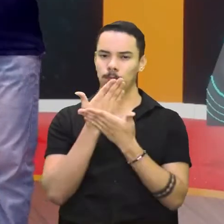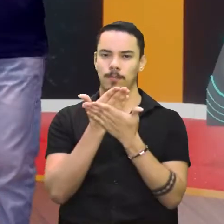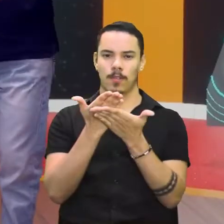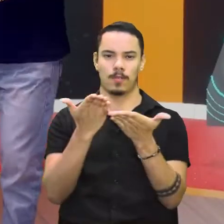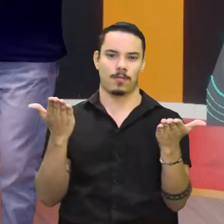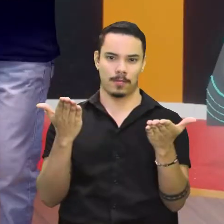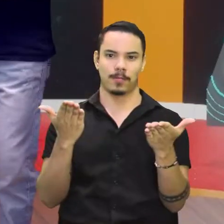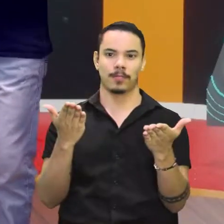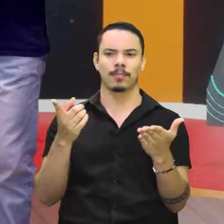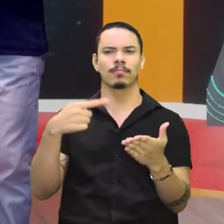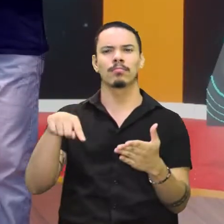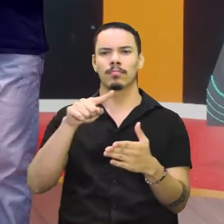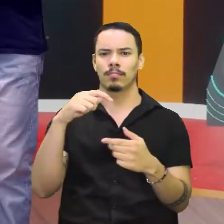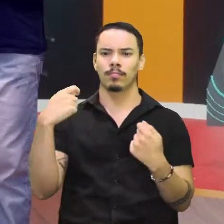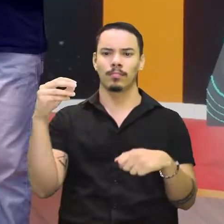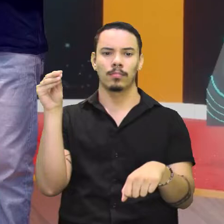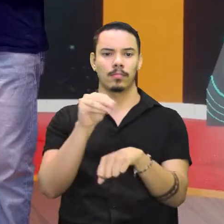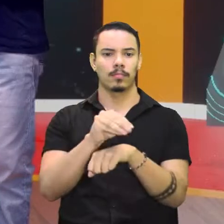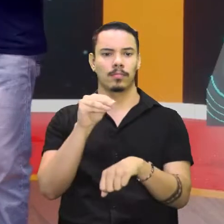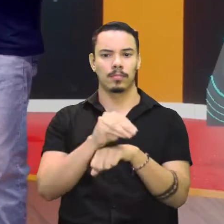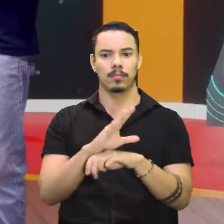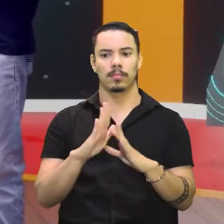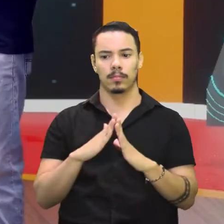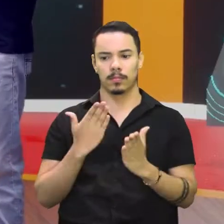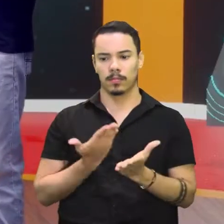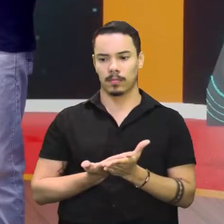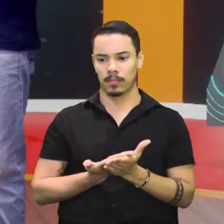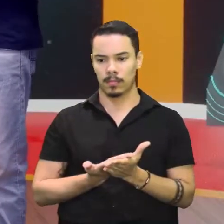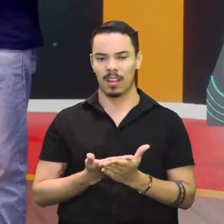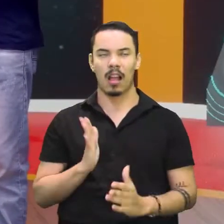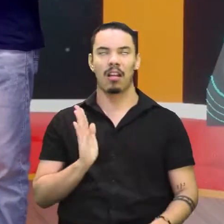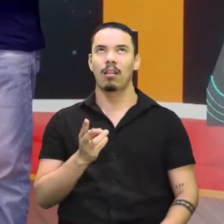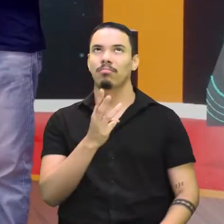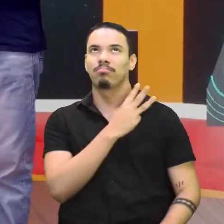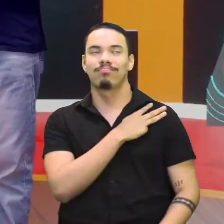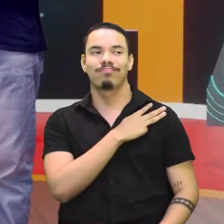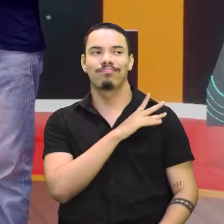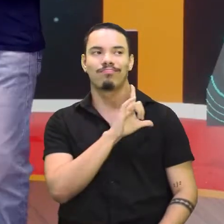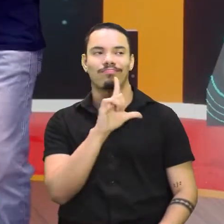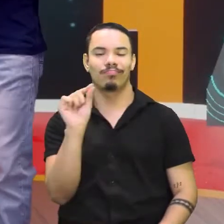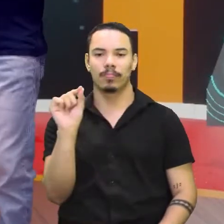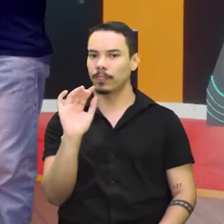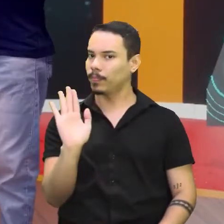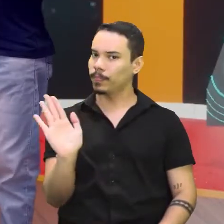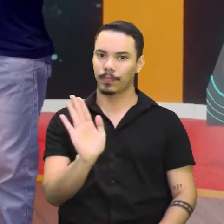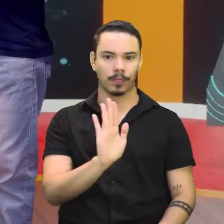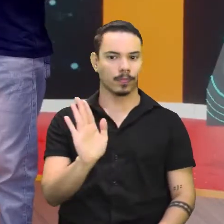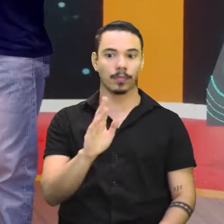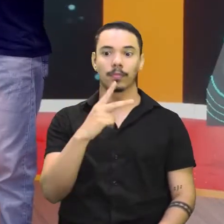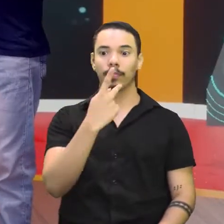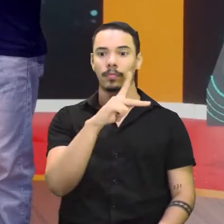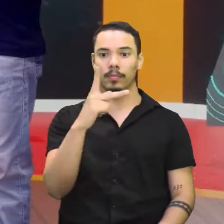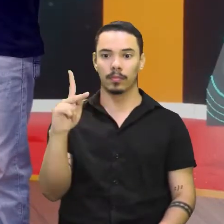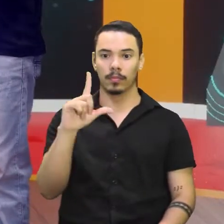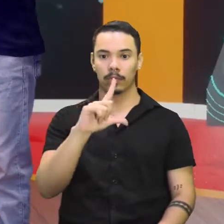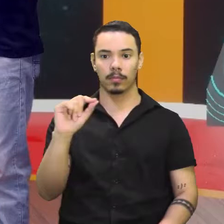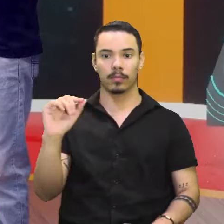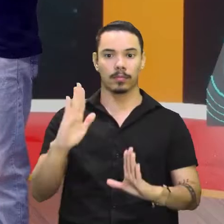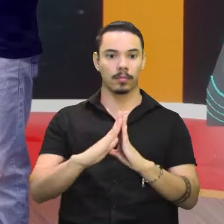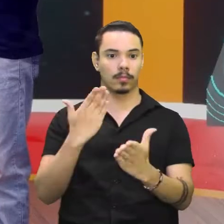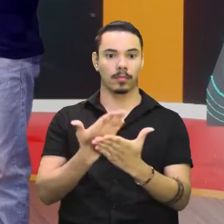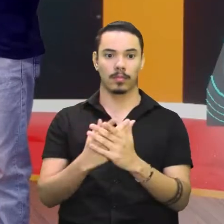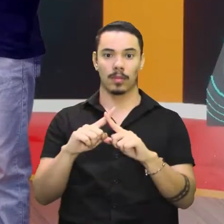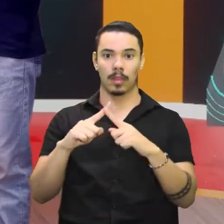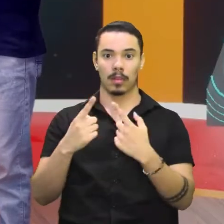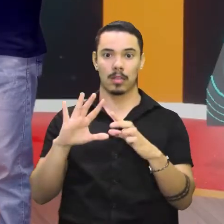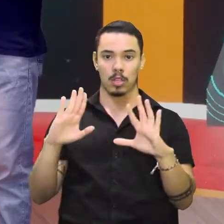que zelem pela escola de vocês. Eu estou no terceirão, eu vou sair da escola. Não, mas você sai da escola, mas a escola nunca sai de